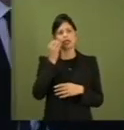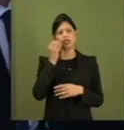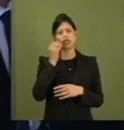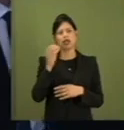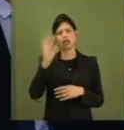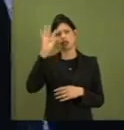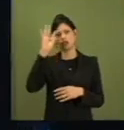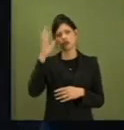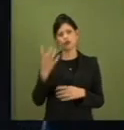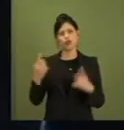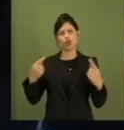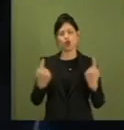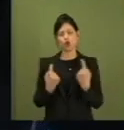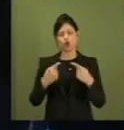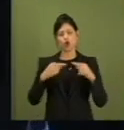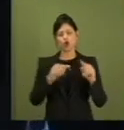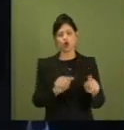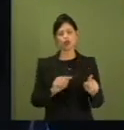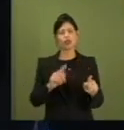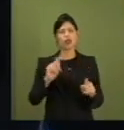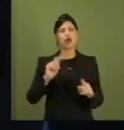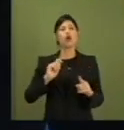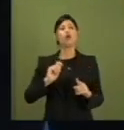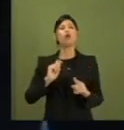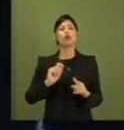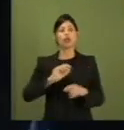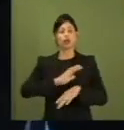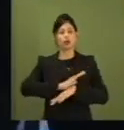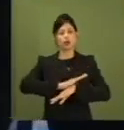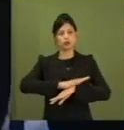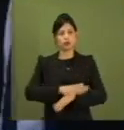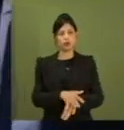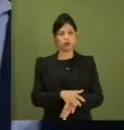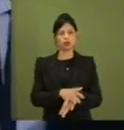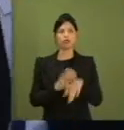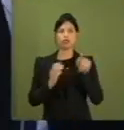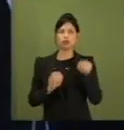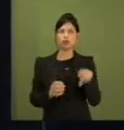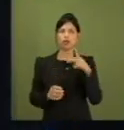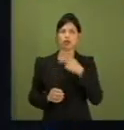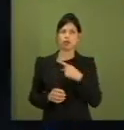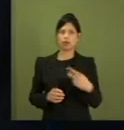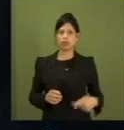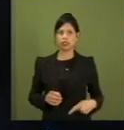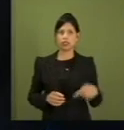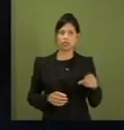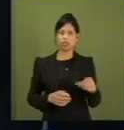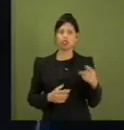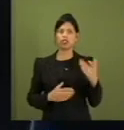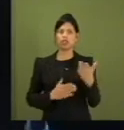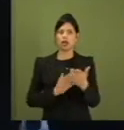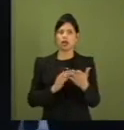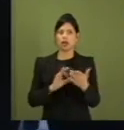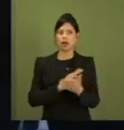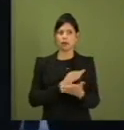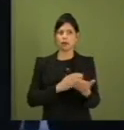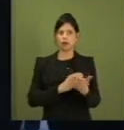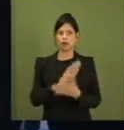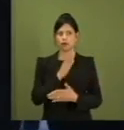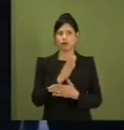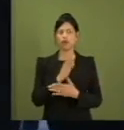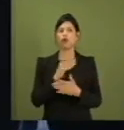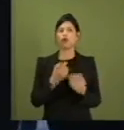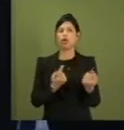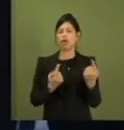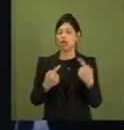preconceitos. Ele aprovou o requerimento que eu encaminhei em parceria com o senador Girão, veja bem, nós